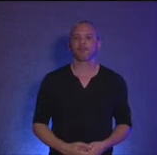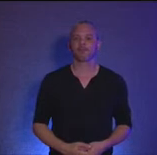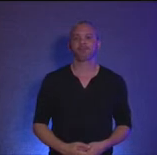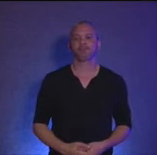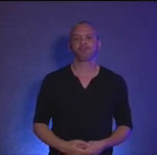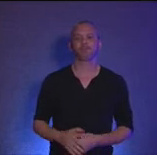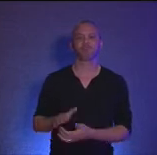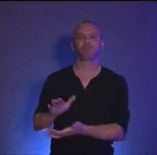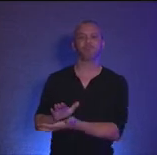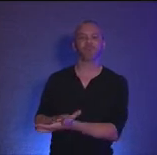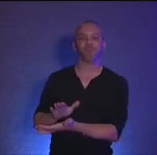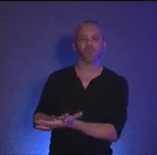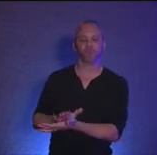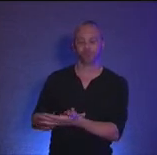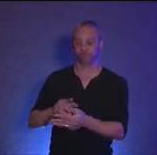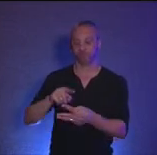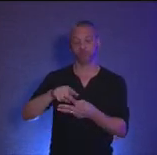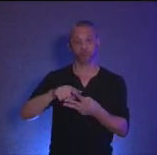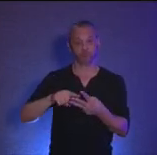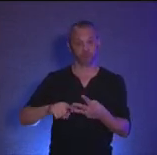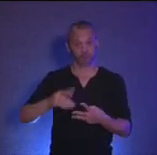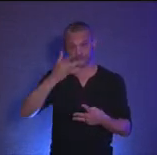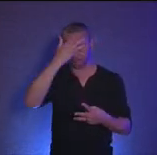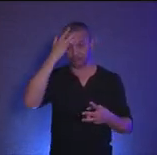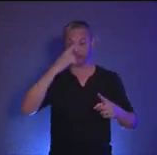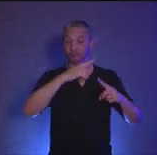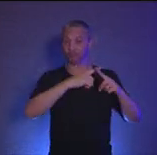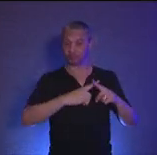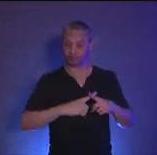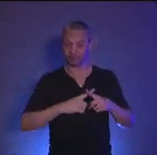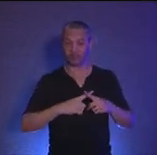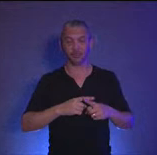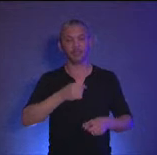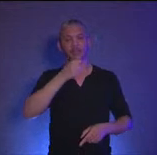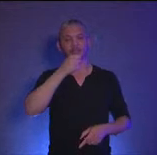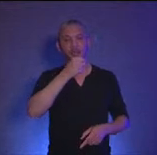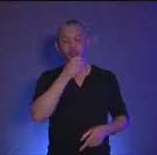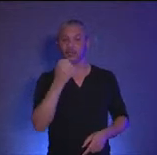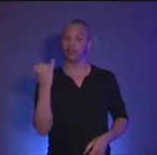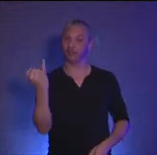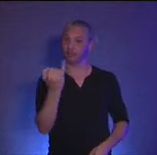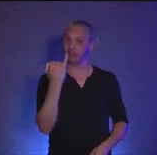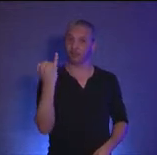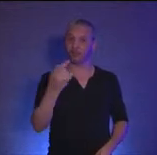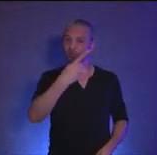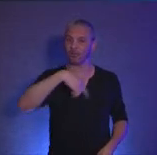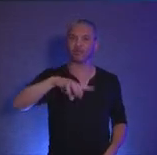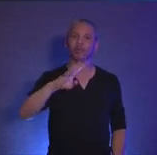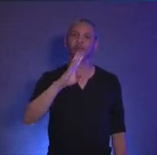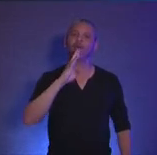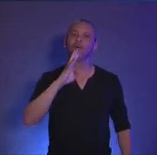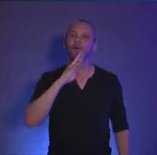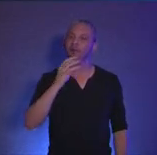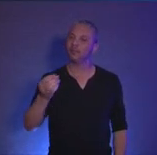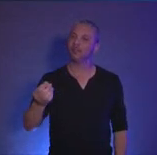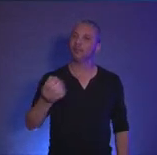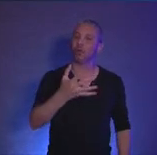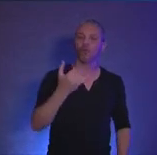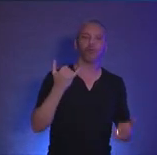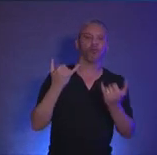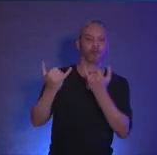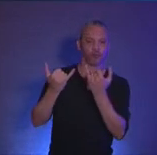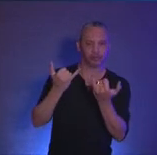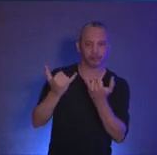Bom, quero parabenizar aqui aos três finalistas, reportagens aí que chamam a atenção não apenas para que a gente conheça novas fontes de dados,